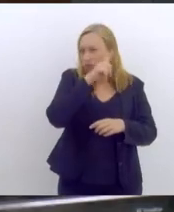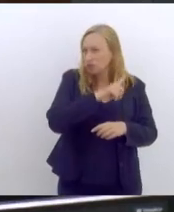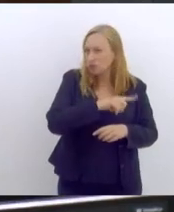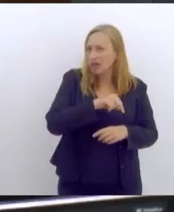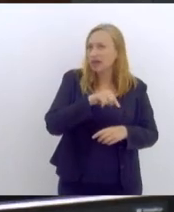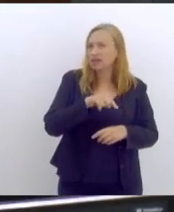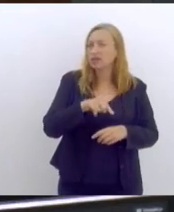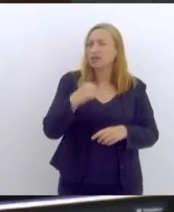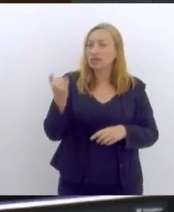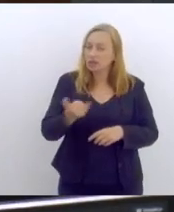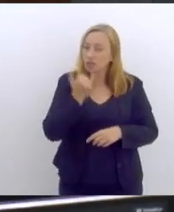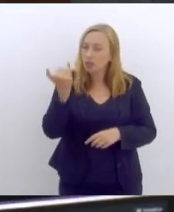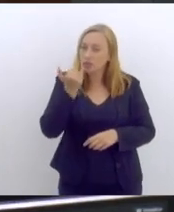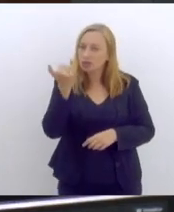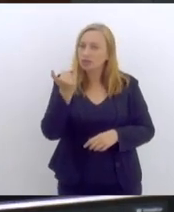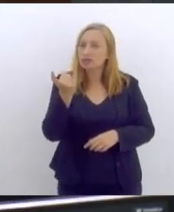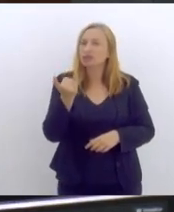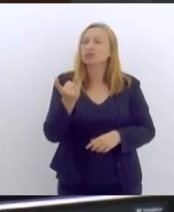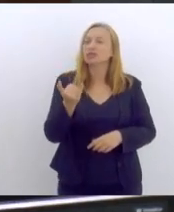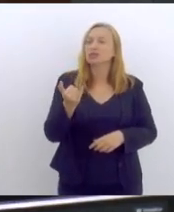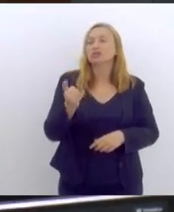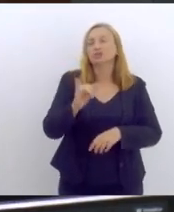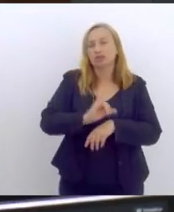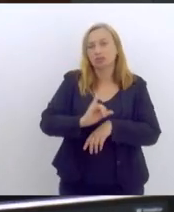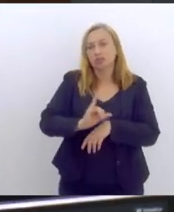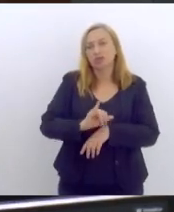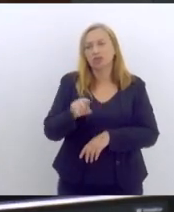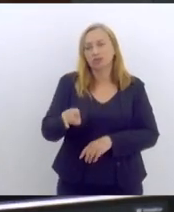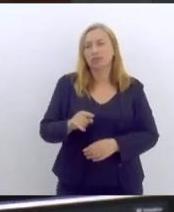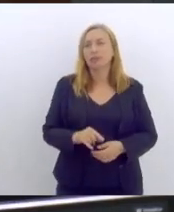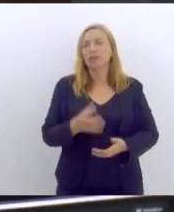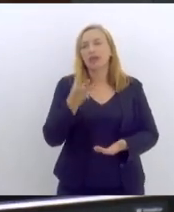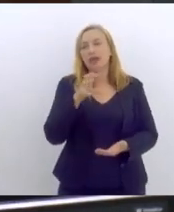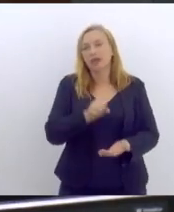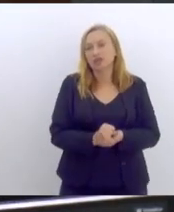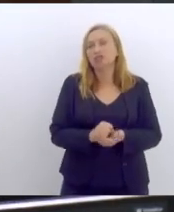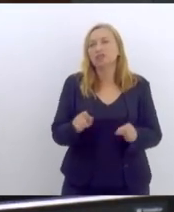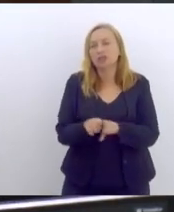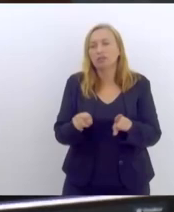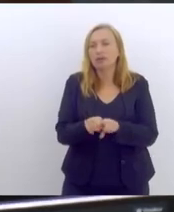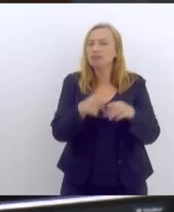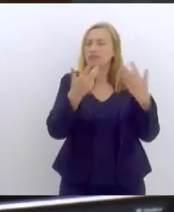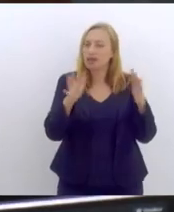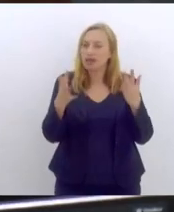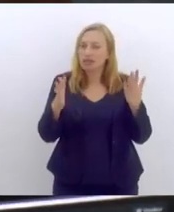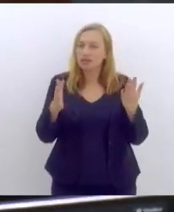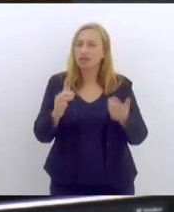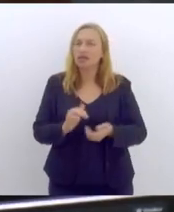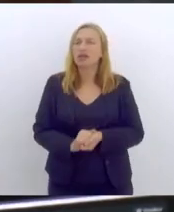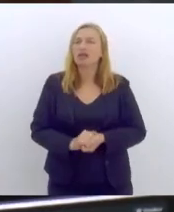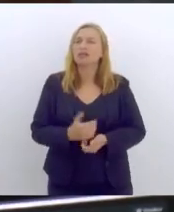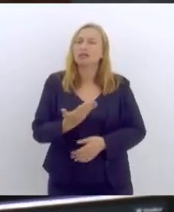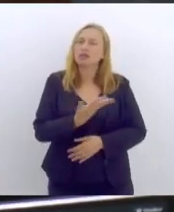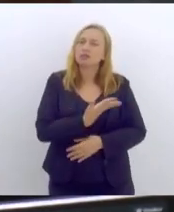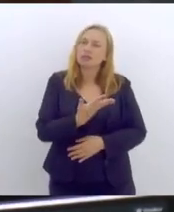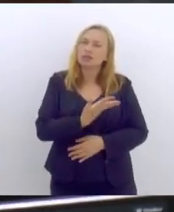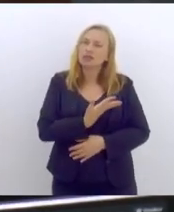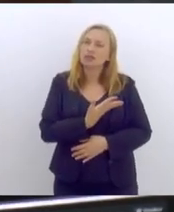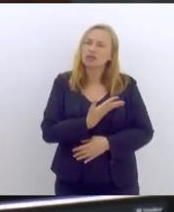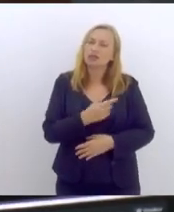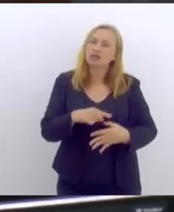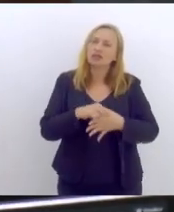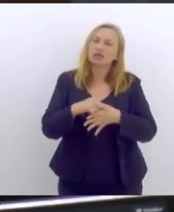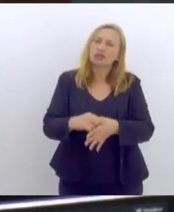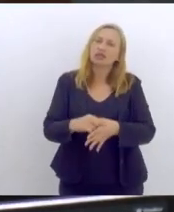muito importante para o povo aqui da capital. Feito esse registro, eu também queria saudar aqui a minha colega, que agora vai liderar